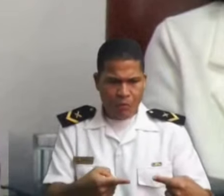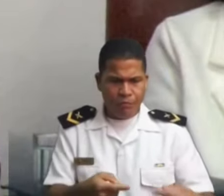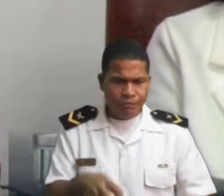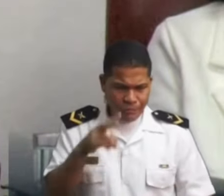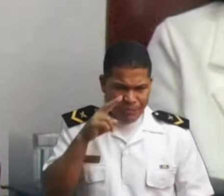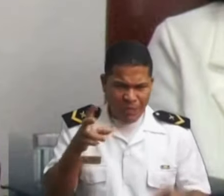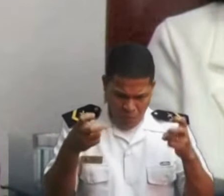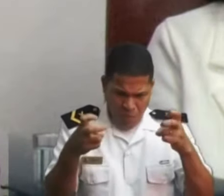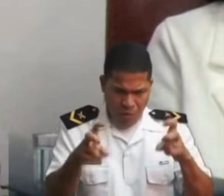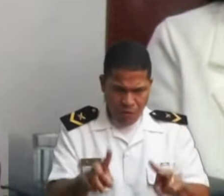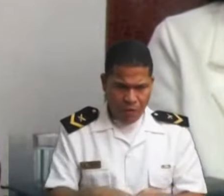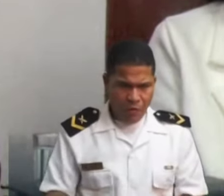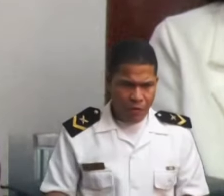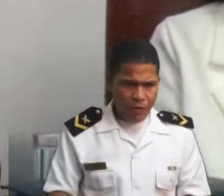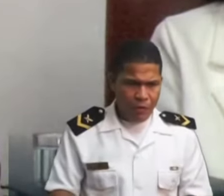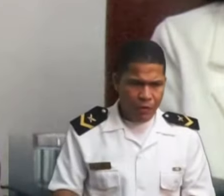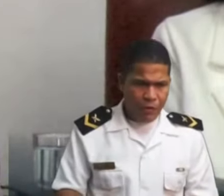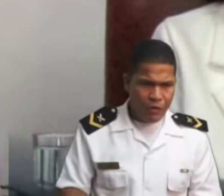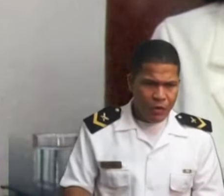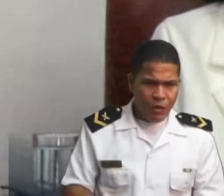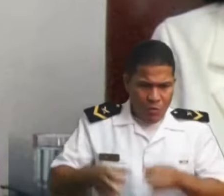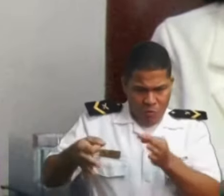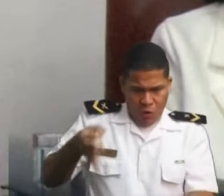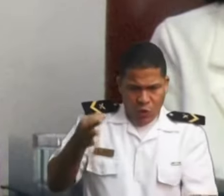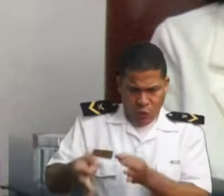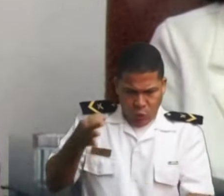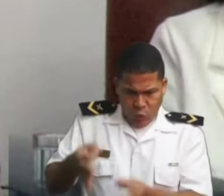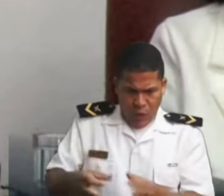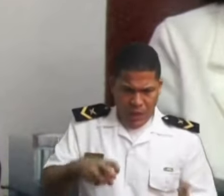Vejamos. Julgar os acidentes e